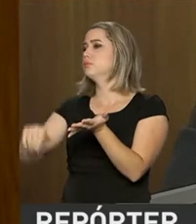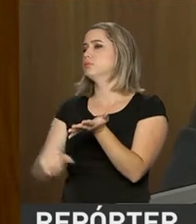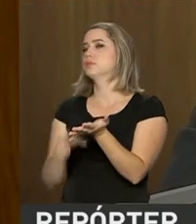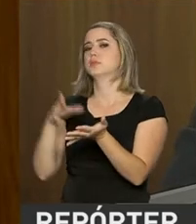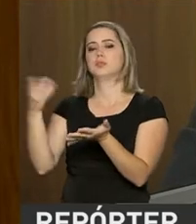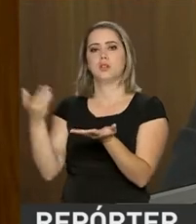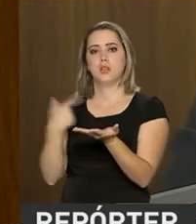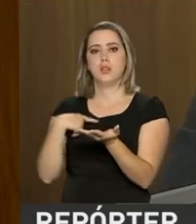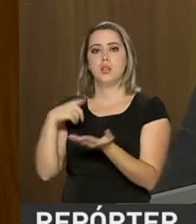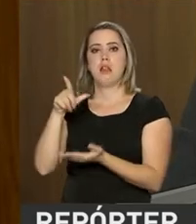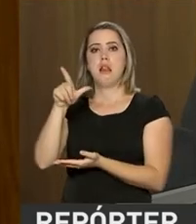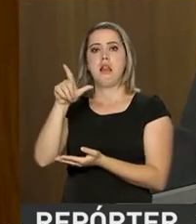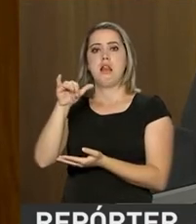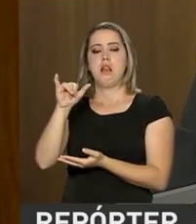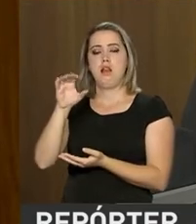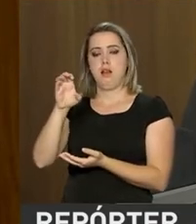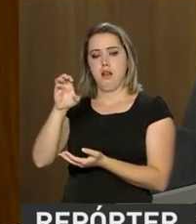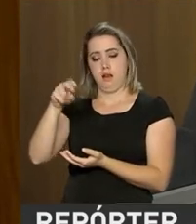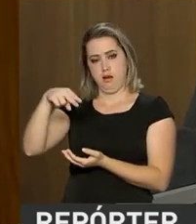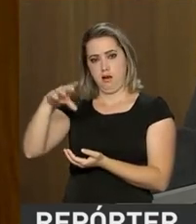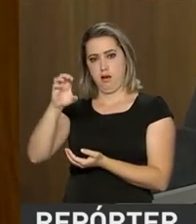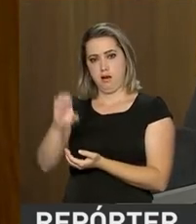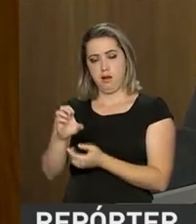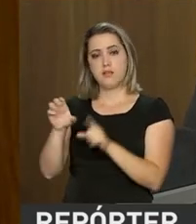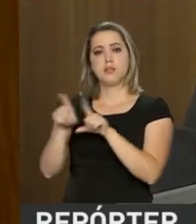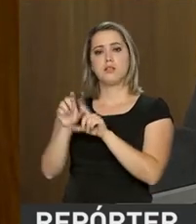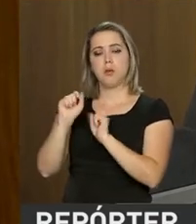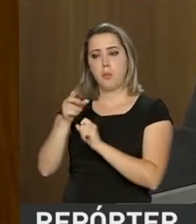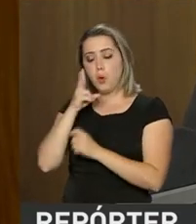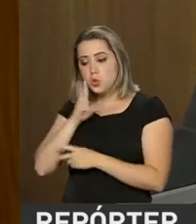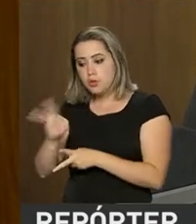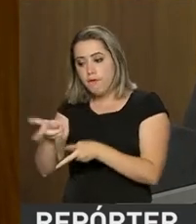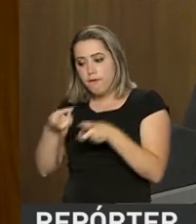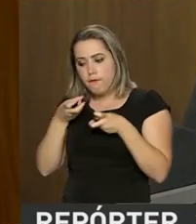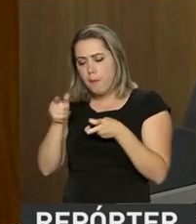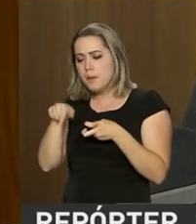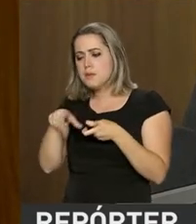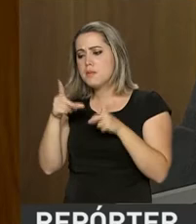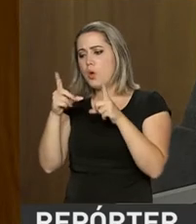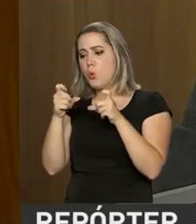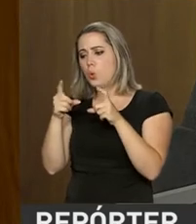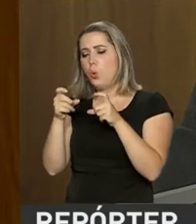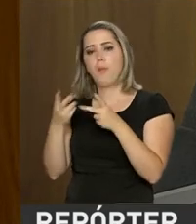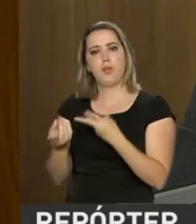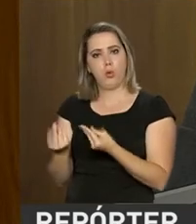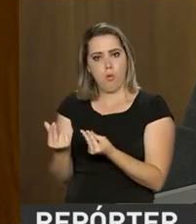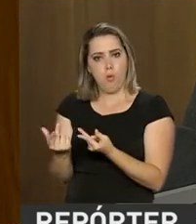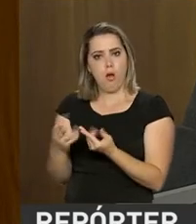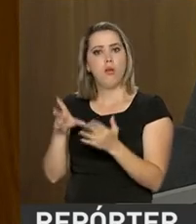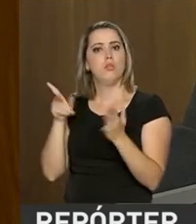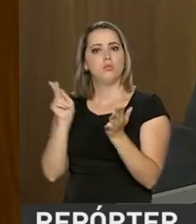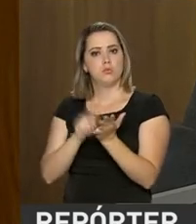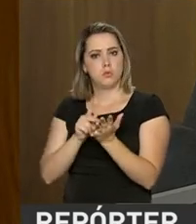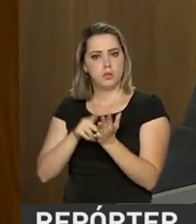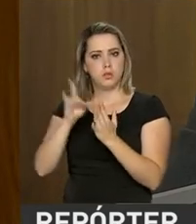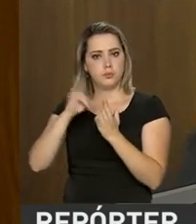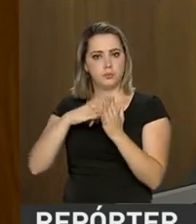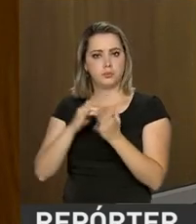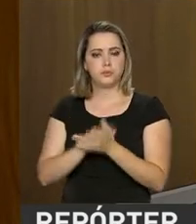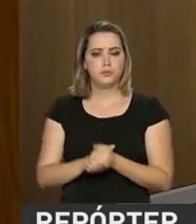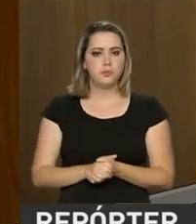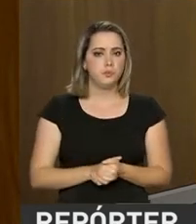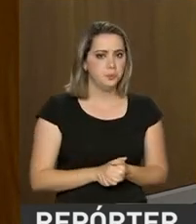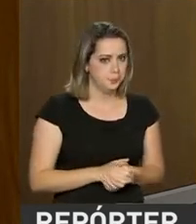vinci que já está disponível e que vão poder conferir as carteiras nacionais de habilitação que já estão sem empregos com o icloud